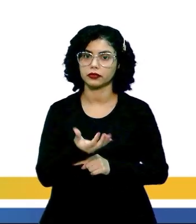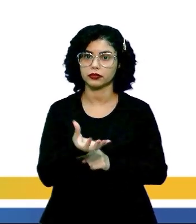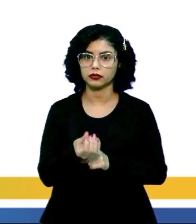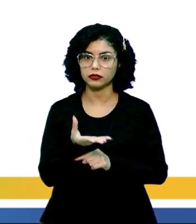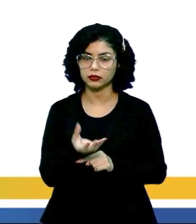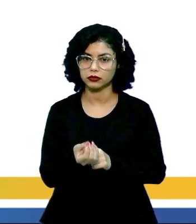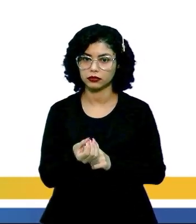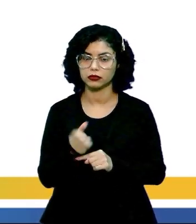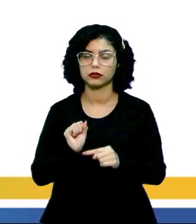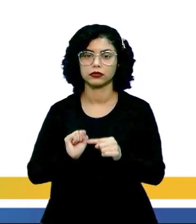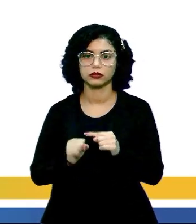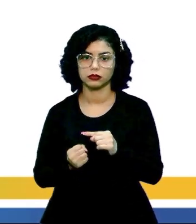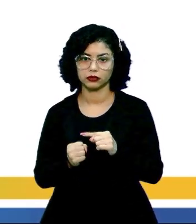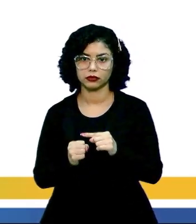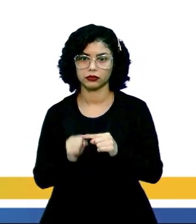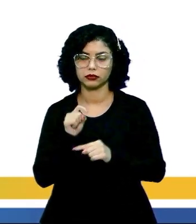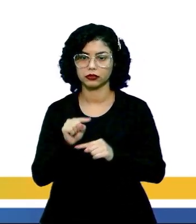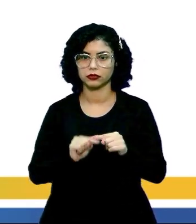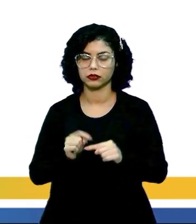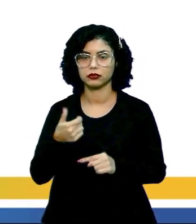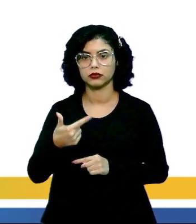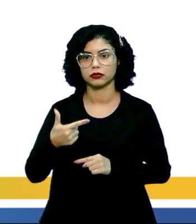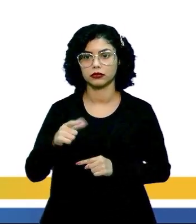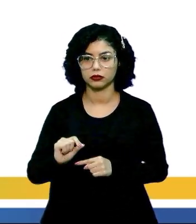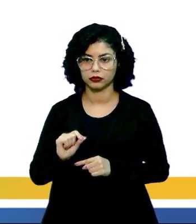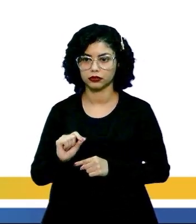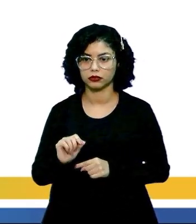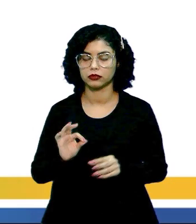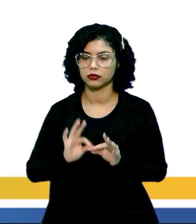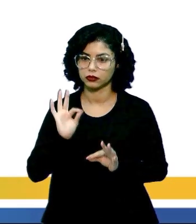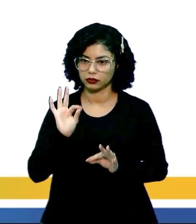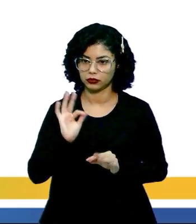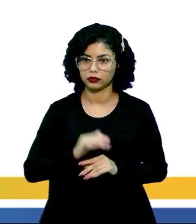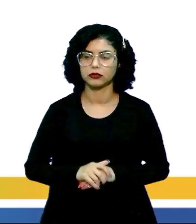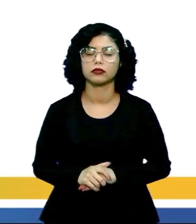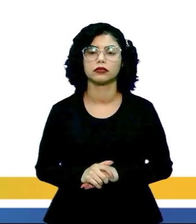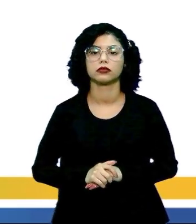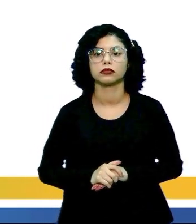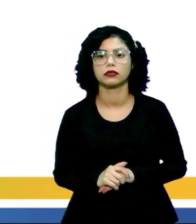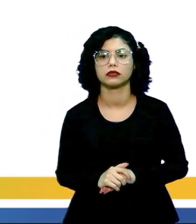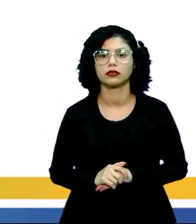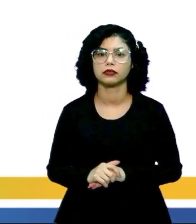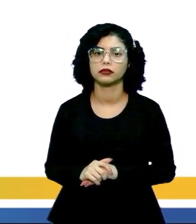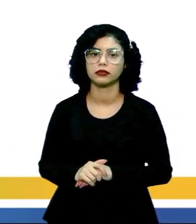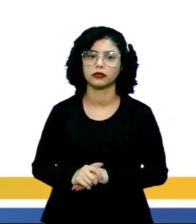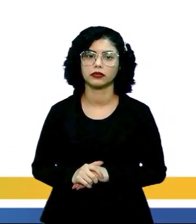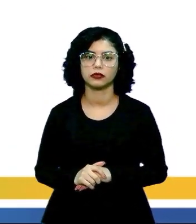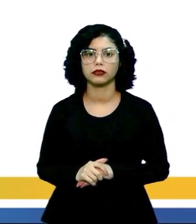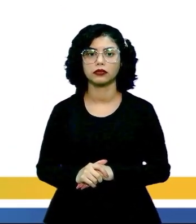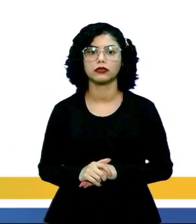vale 160 dividido para 8, igual a 20 colheres de medida.